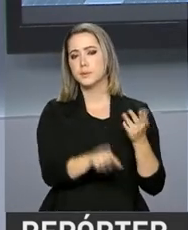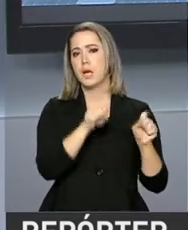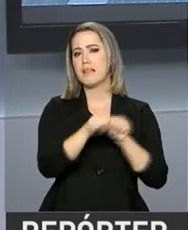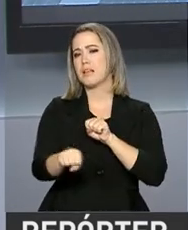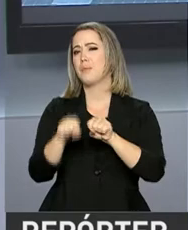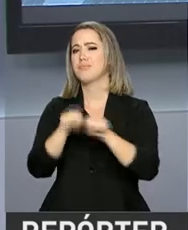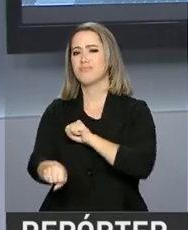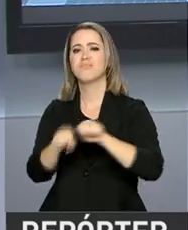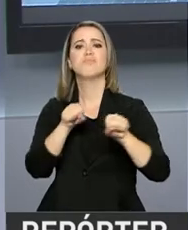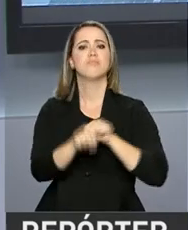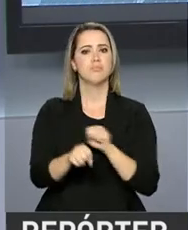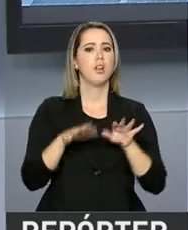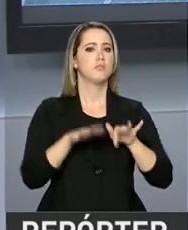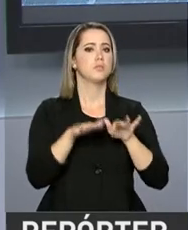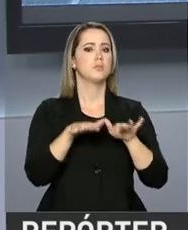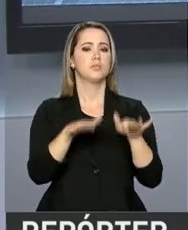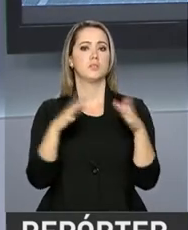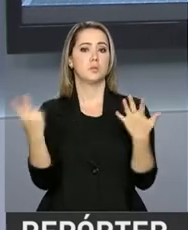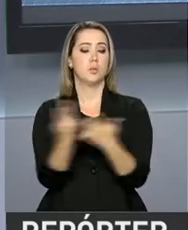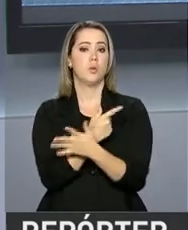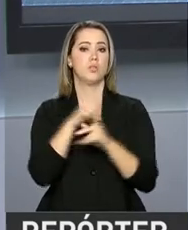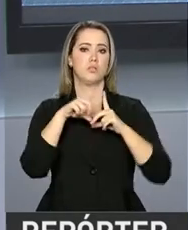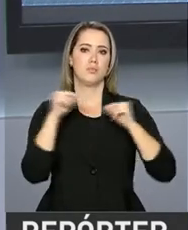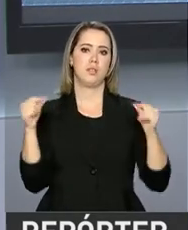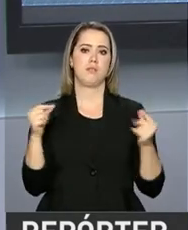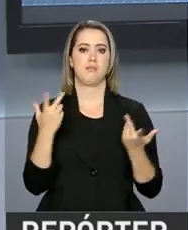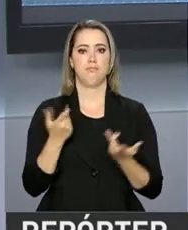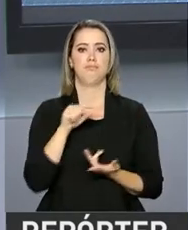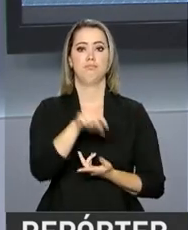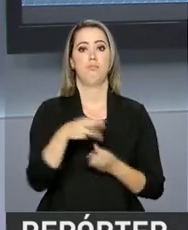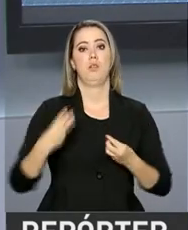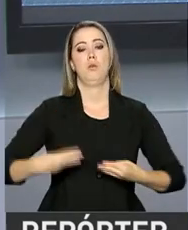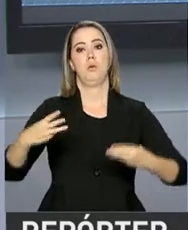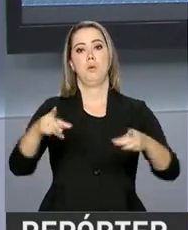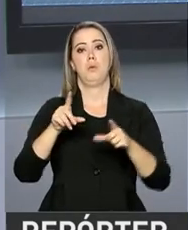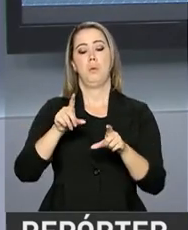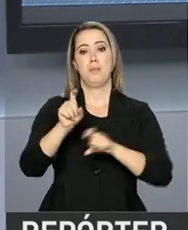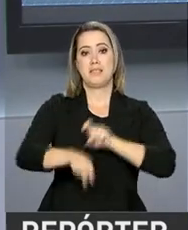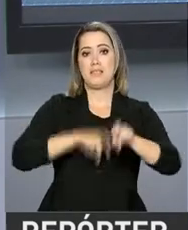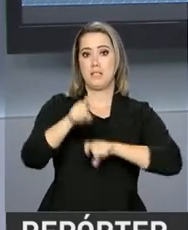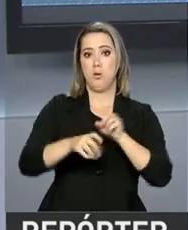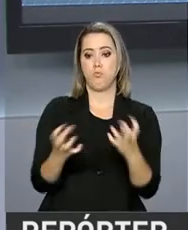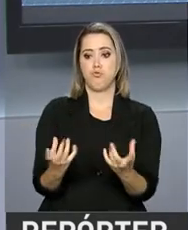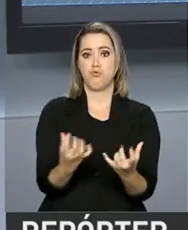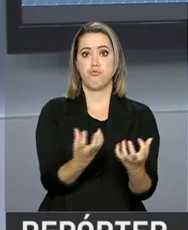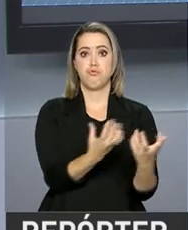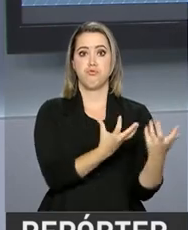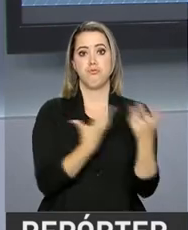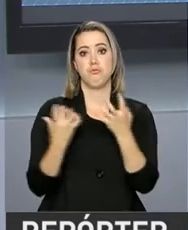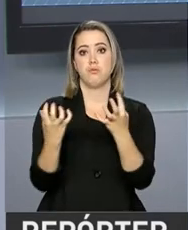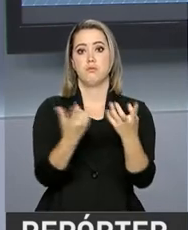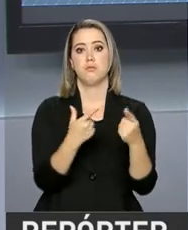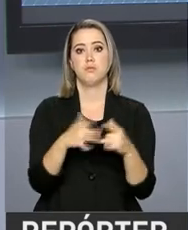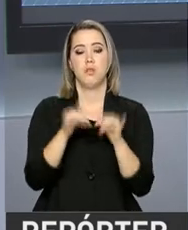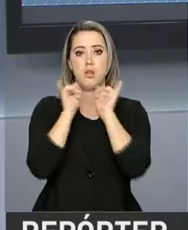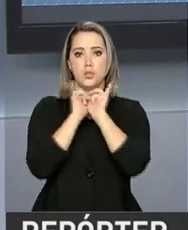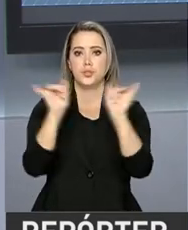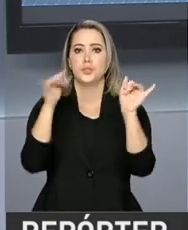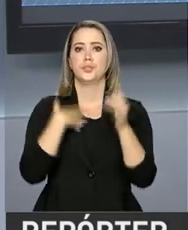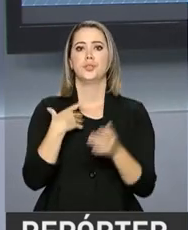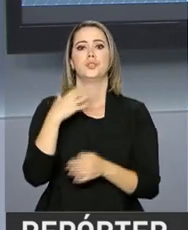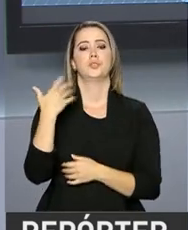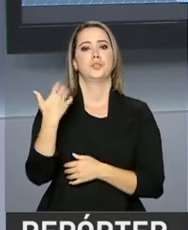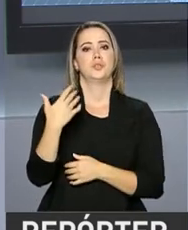as manifestações realizadas ontem em brasília o ministério da agricultura incendiado durante os atos divulgou que o prejuízo